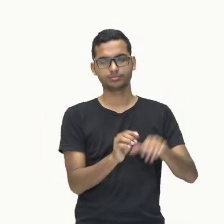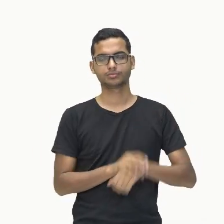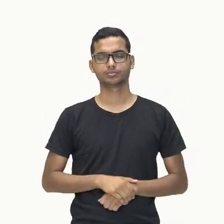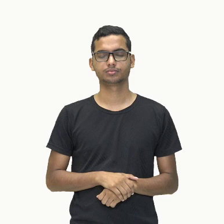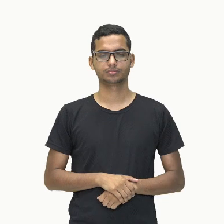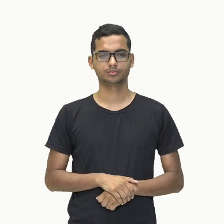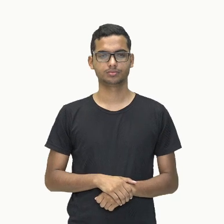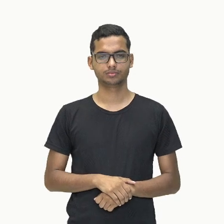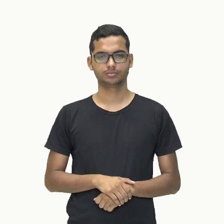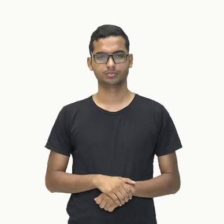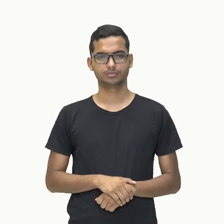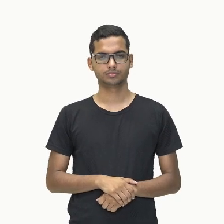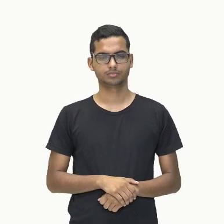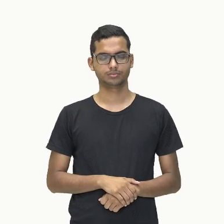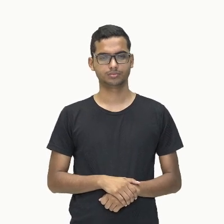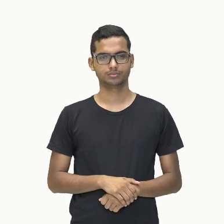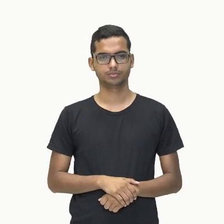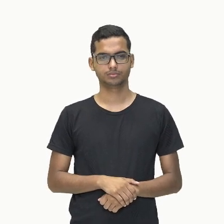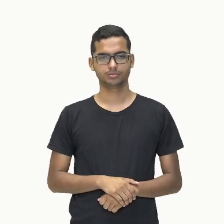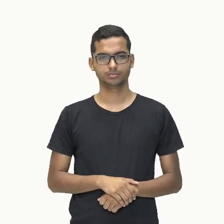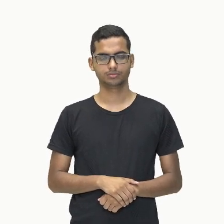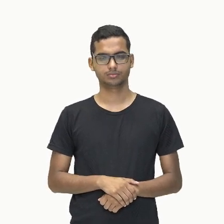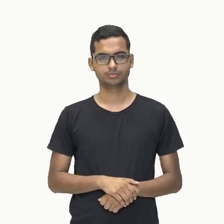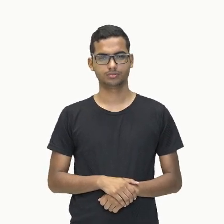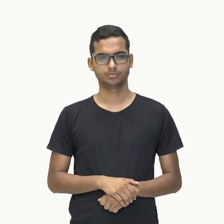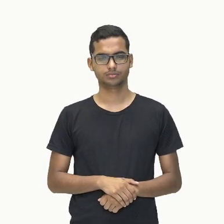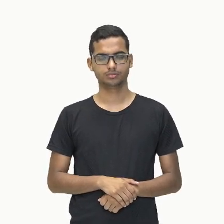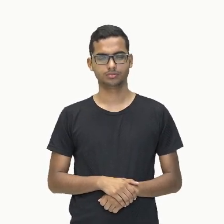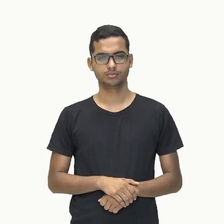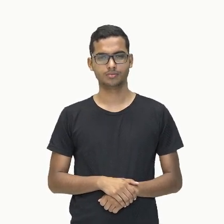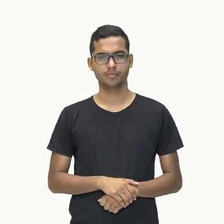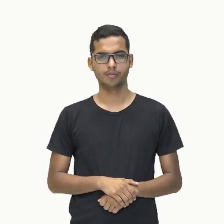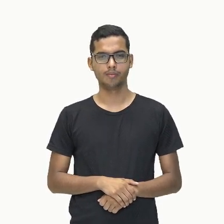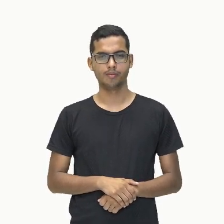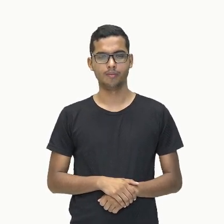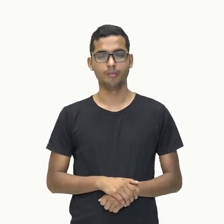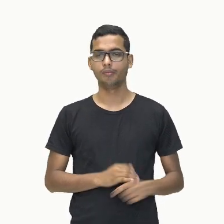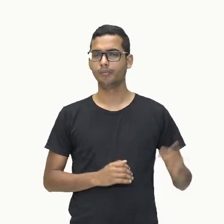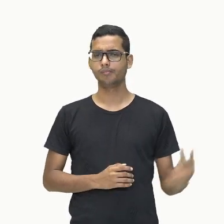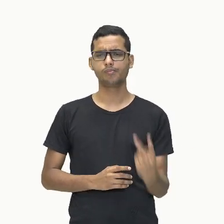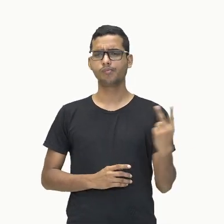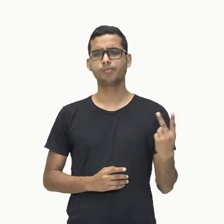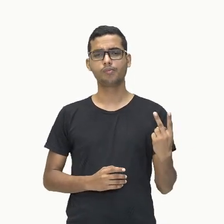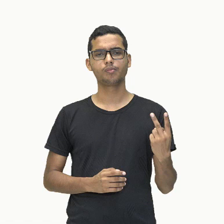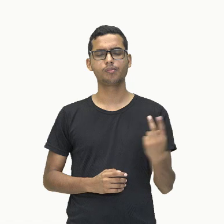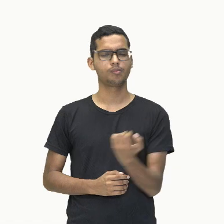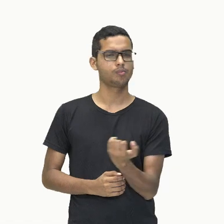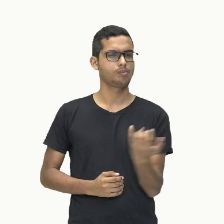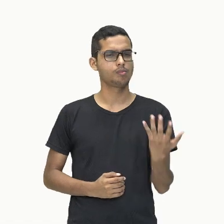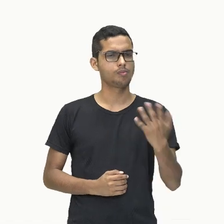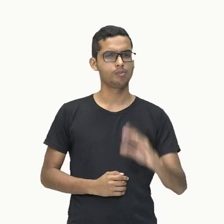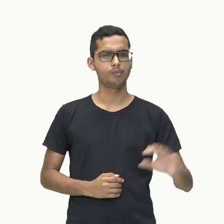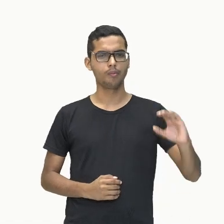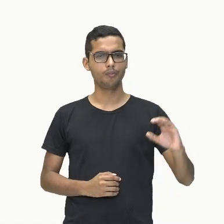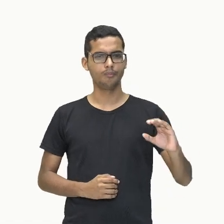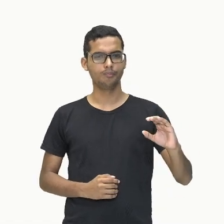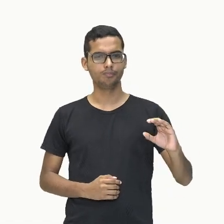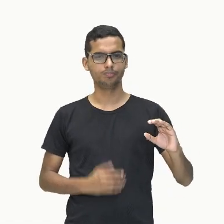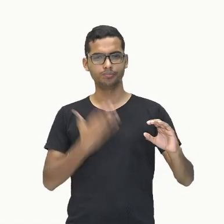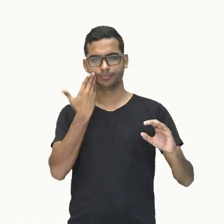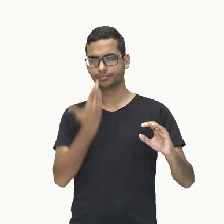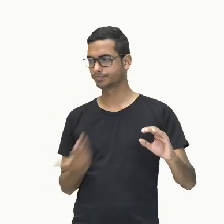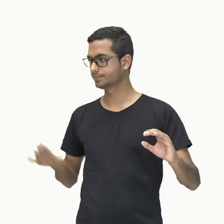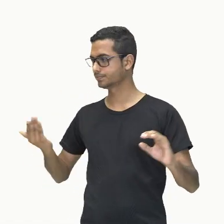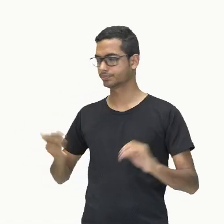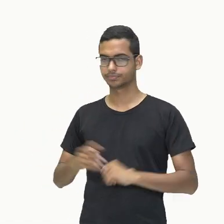né? Esse valor aqui é o valor de C. Então, o valor de C nessa equação